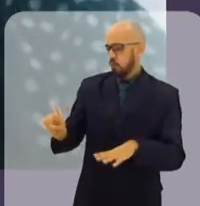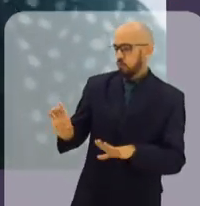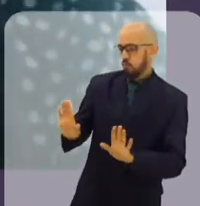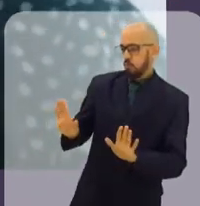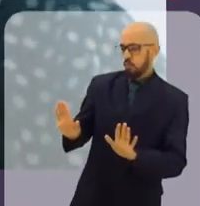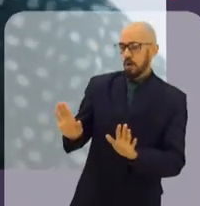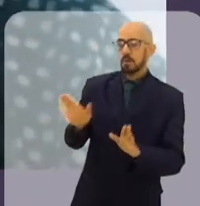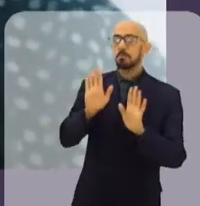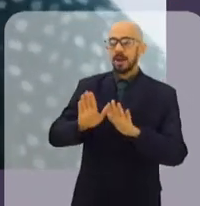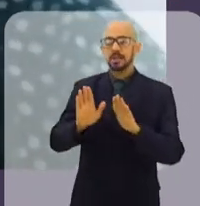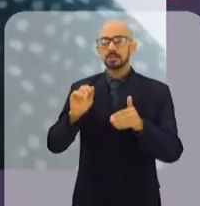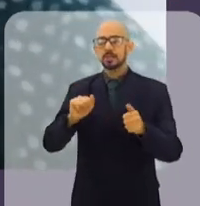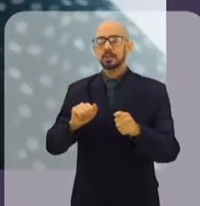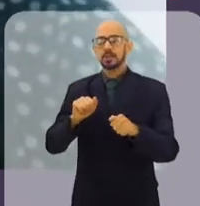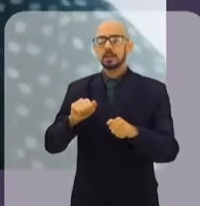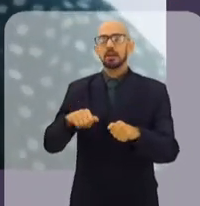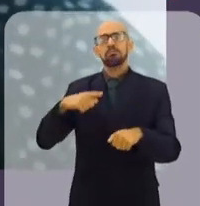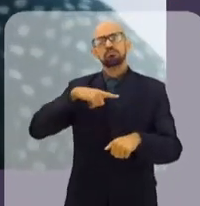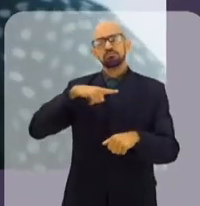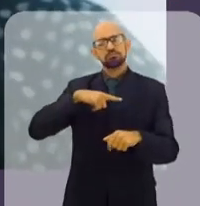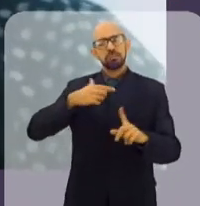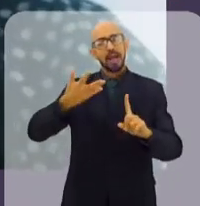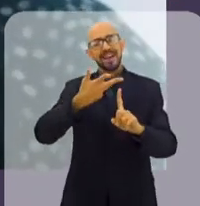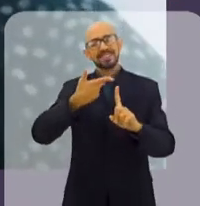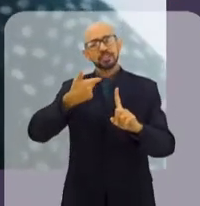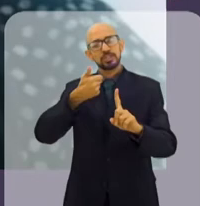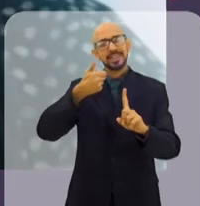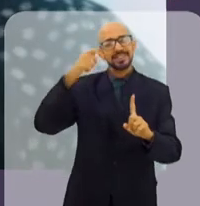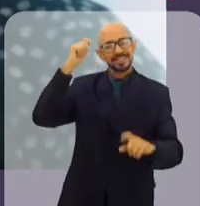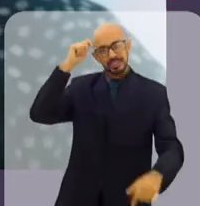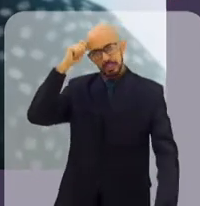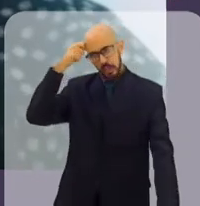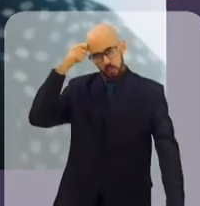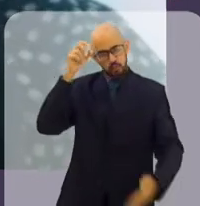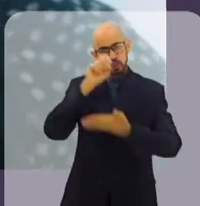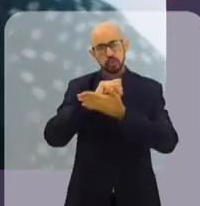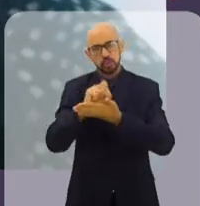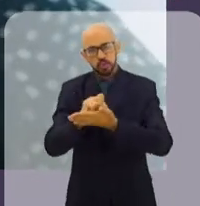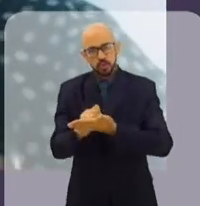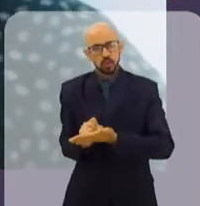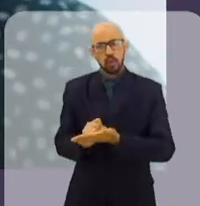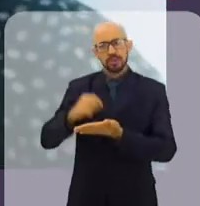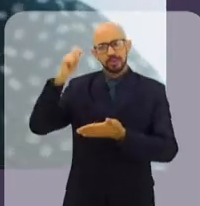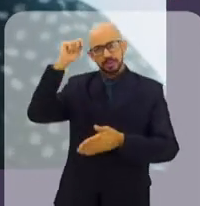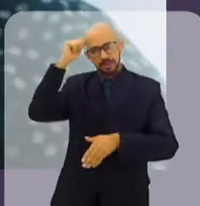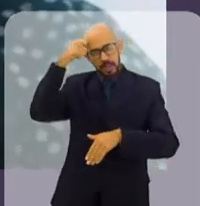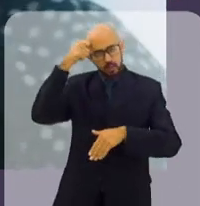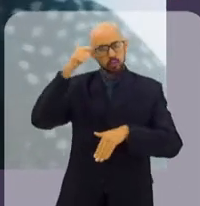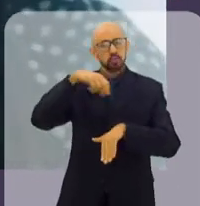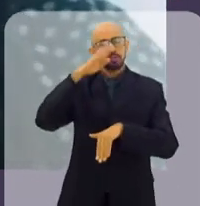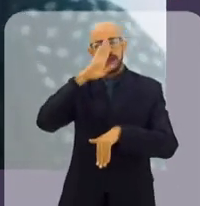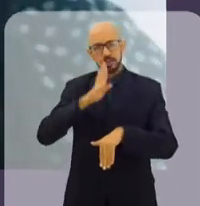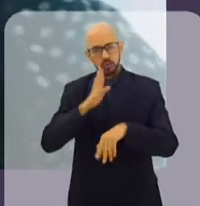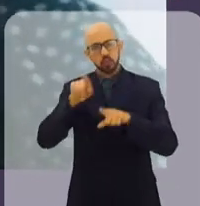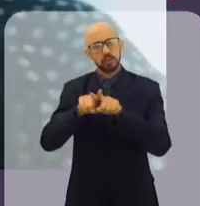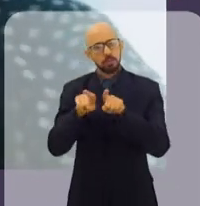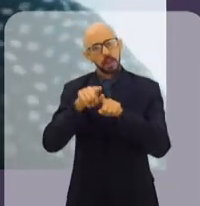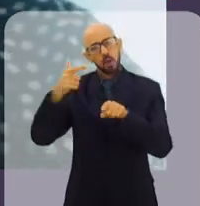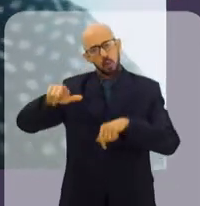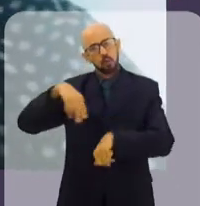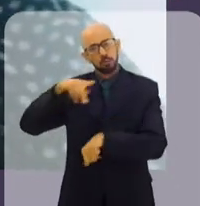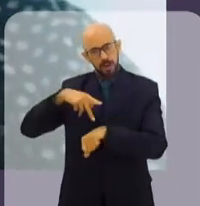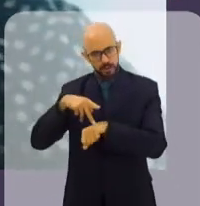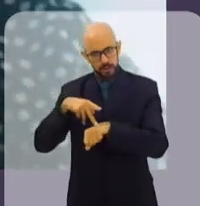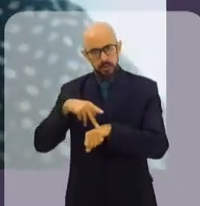Não, mas nós estamos focando em artistas negros, escritores negros, nacionais e internacionais.